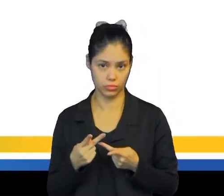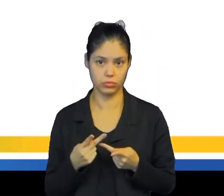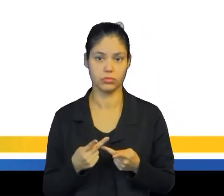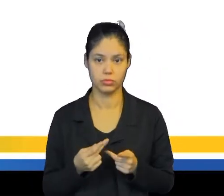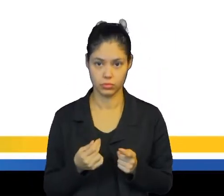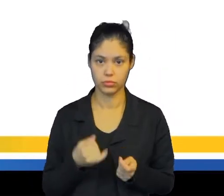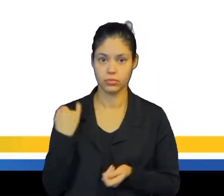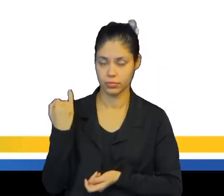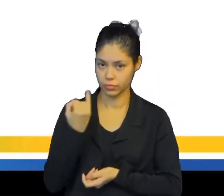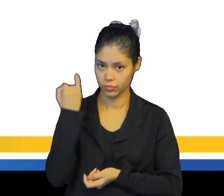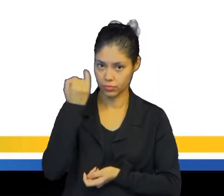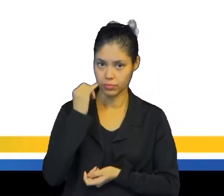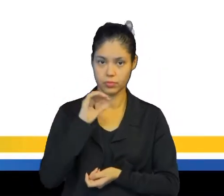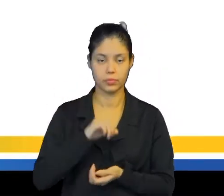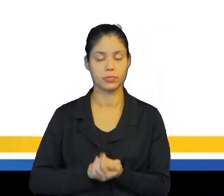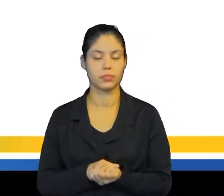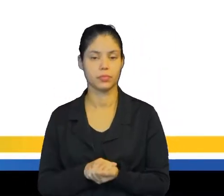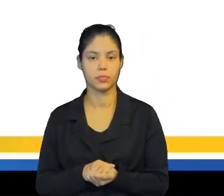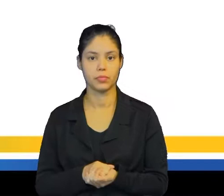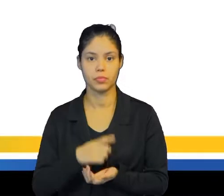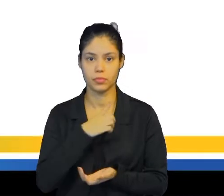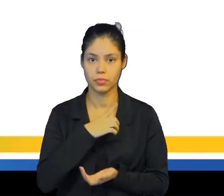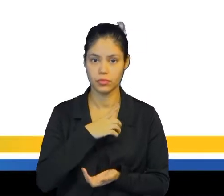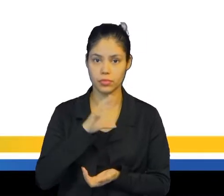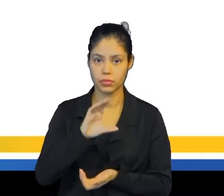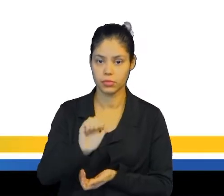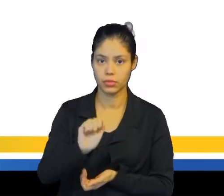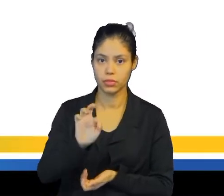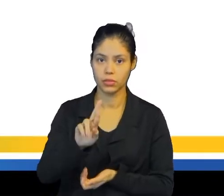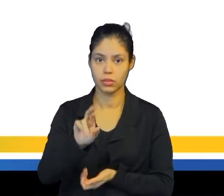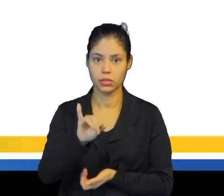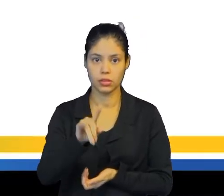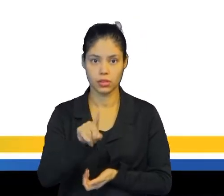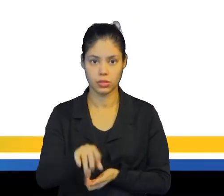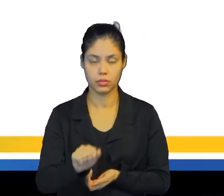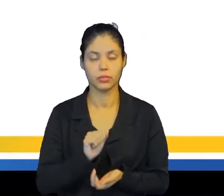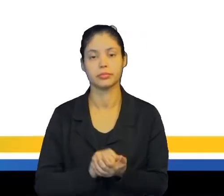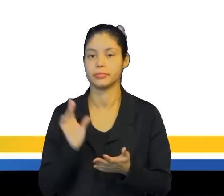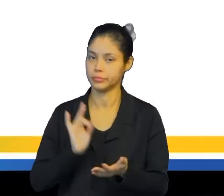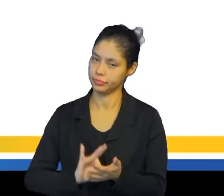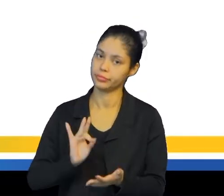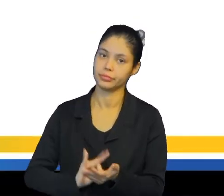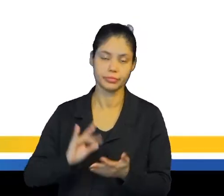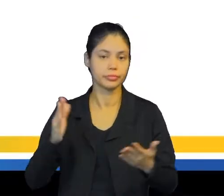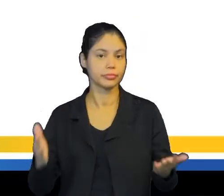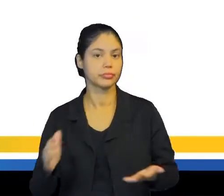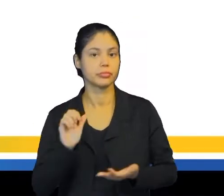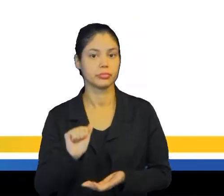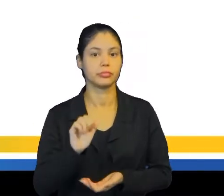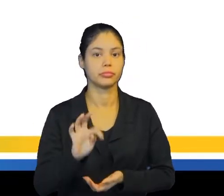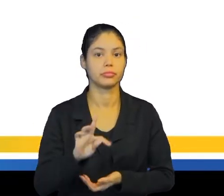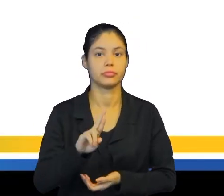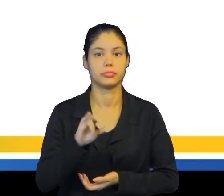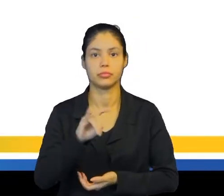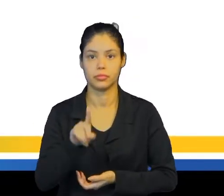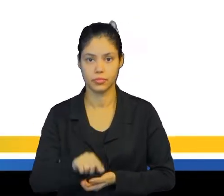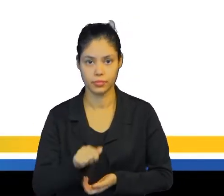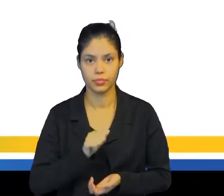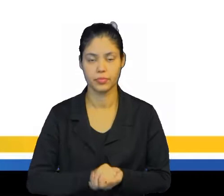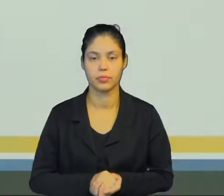uma especialista, que ela era uma atriz. Que de fato, né, pessoal, ela é uma